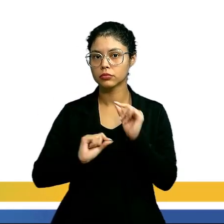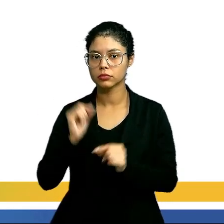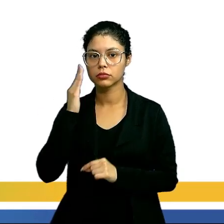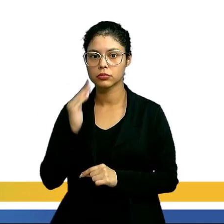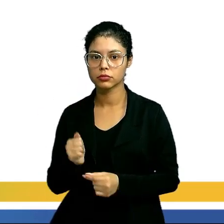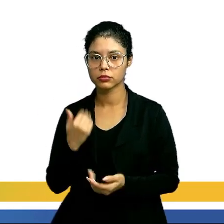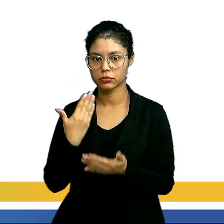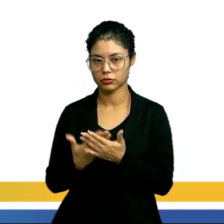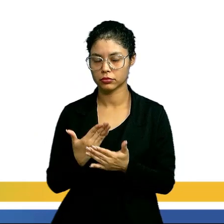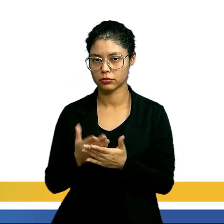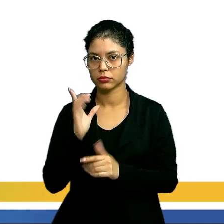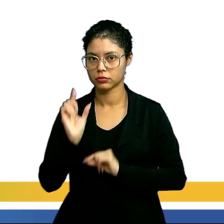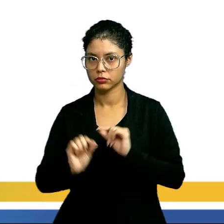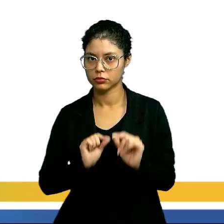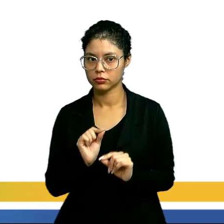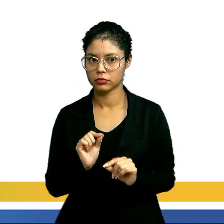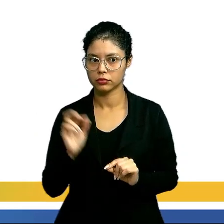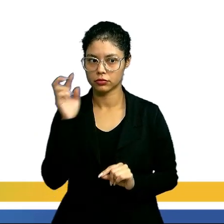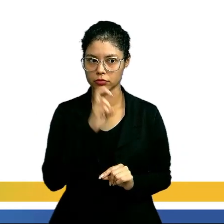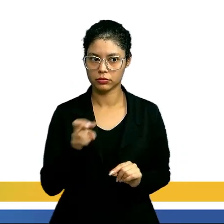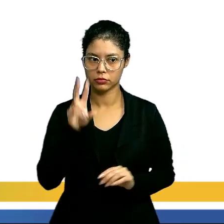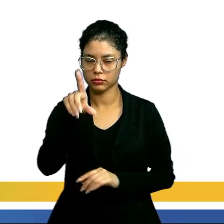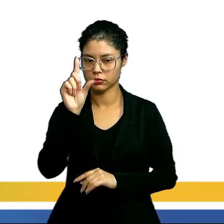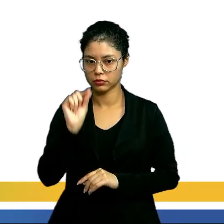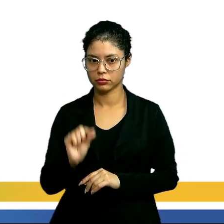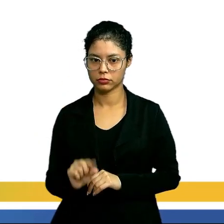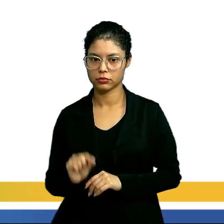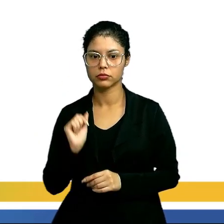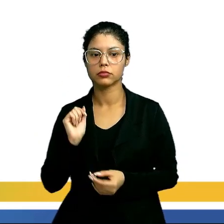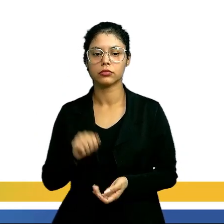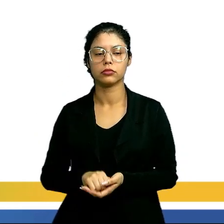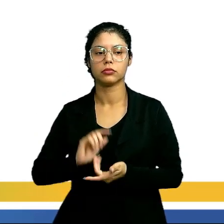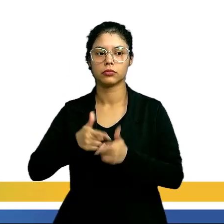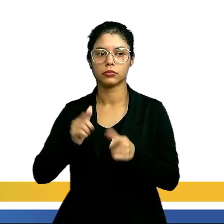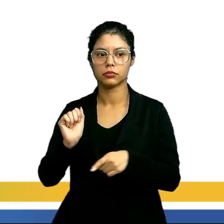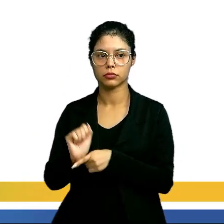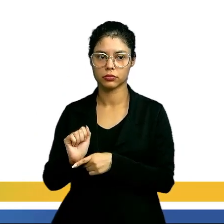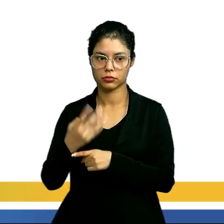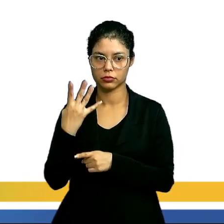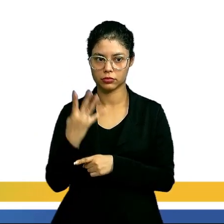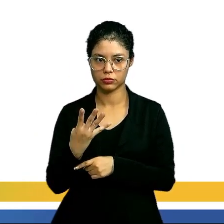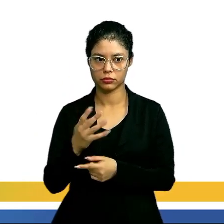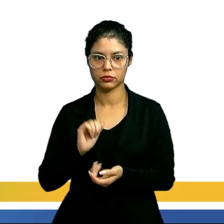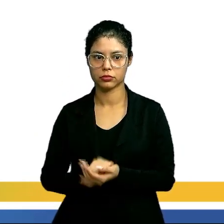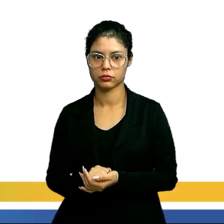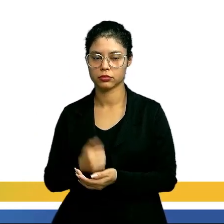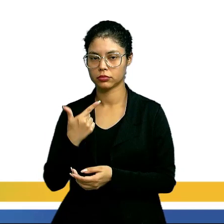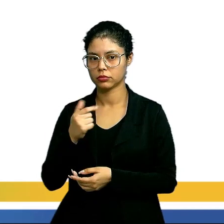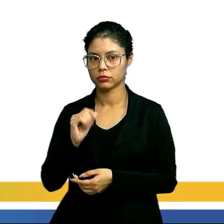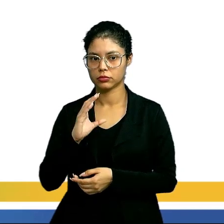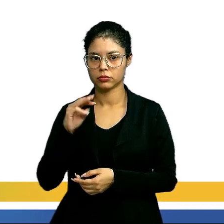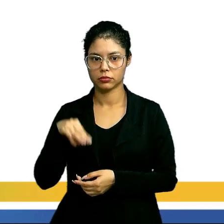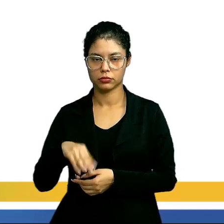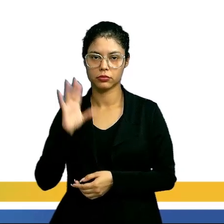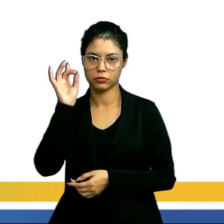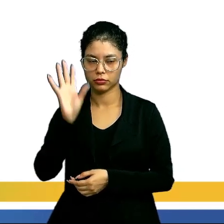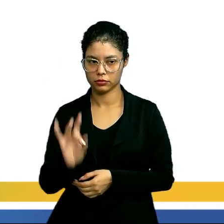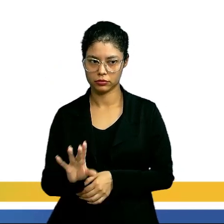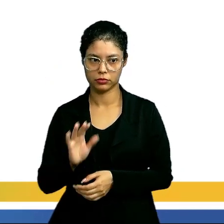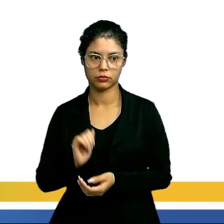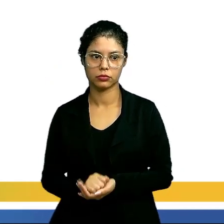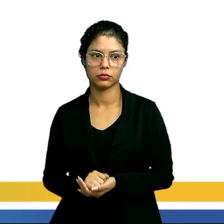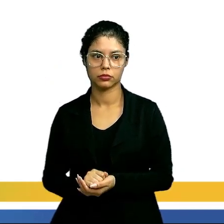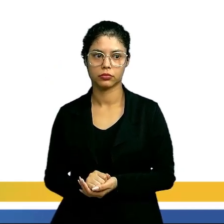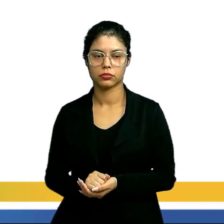o estudante vai escalar. Analisando as alternativas, temos que, letra A, 4 lances de escada com 20 centímetros cada